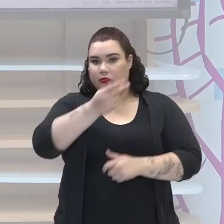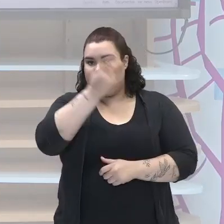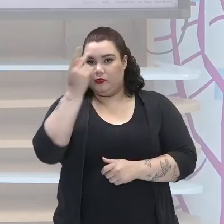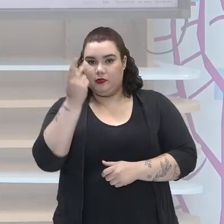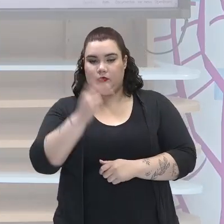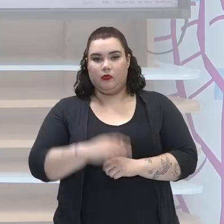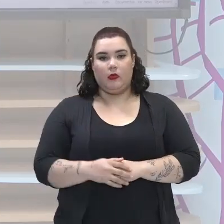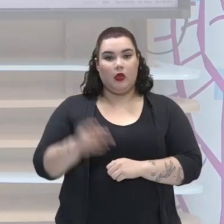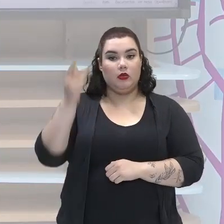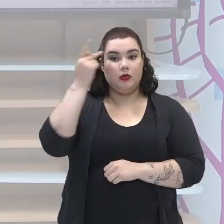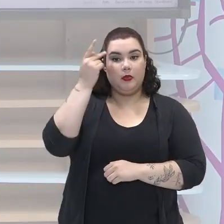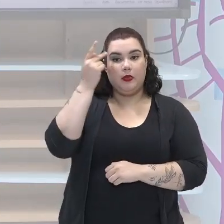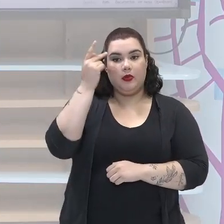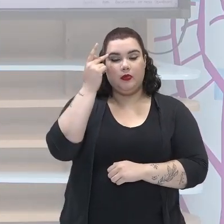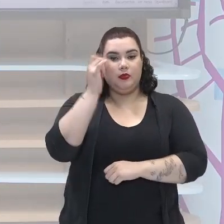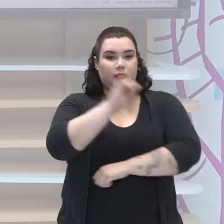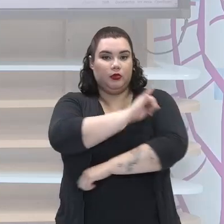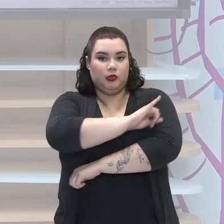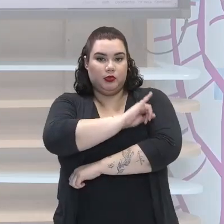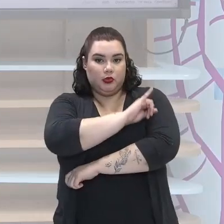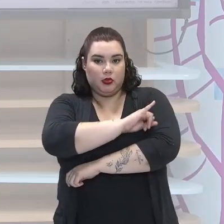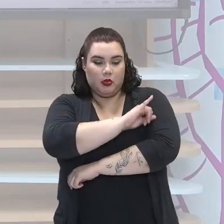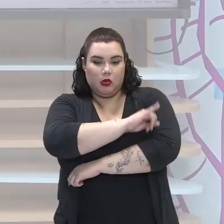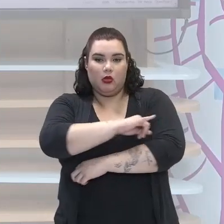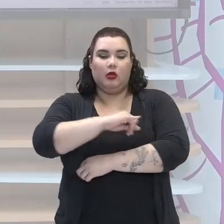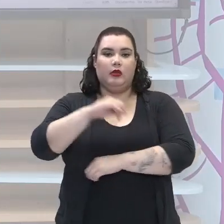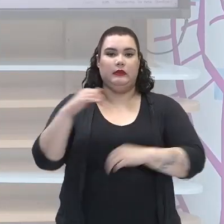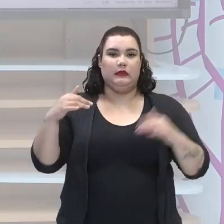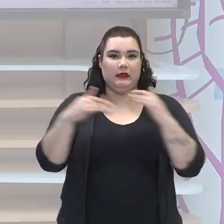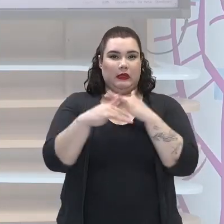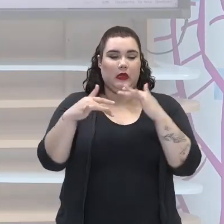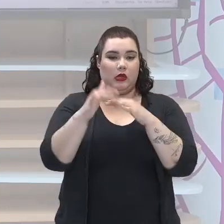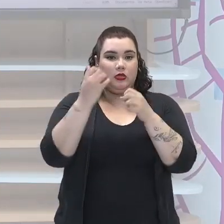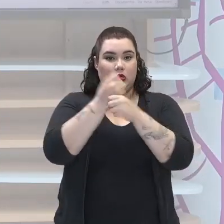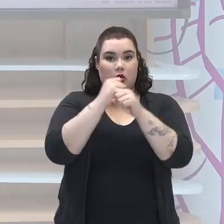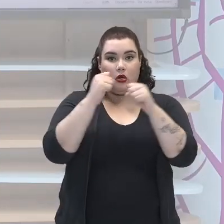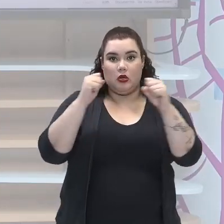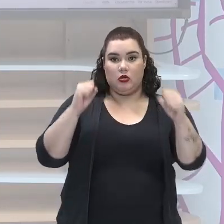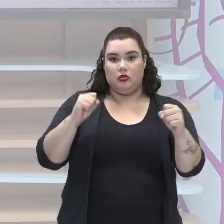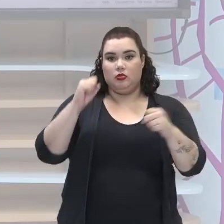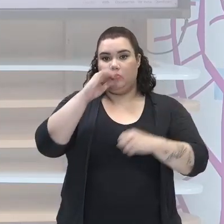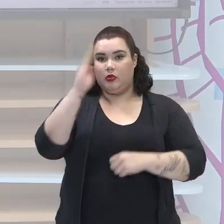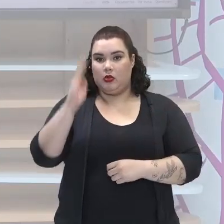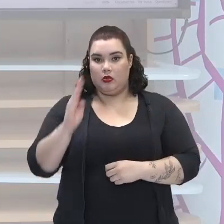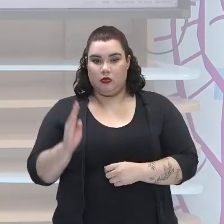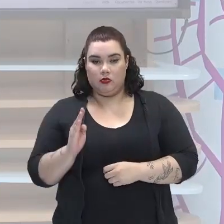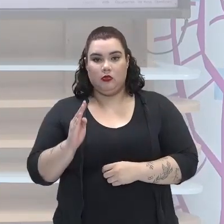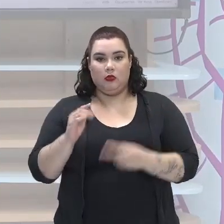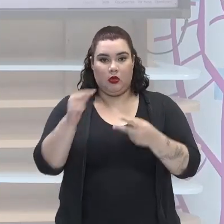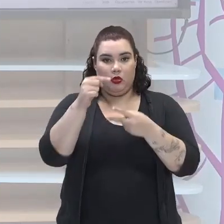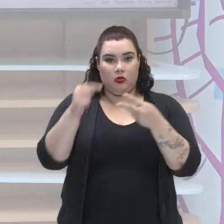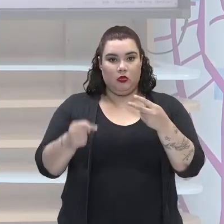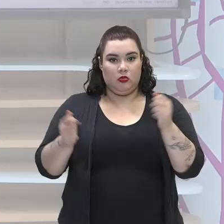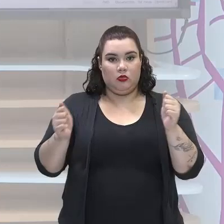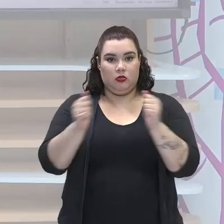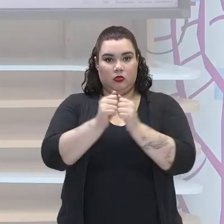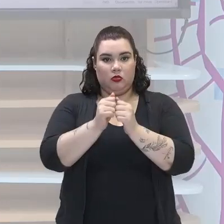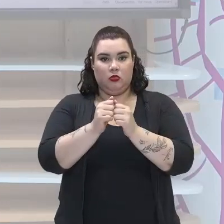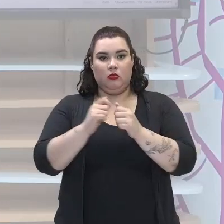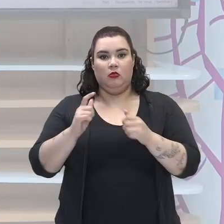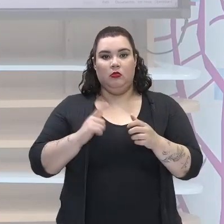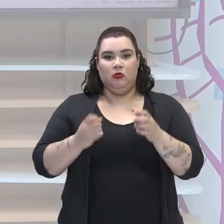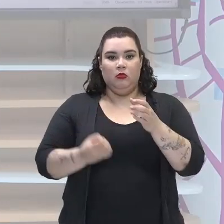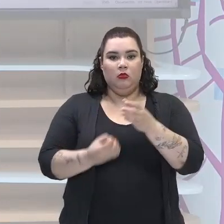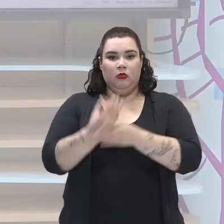São Paulo, Rio de Janeiro, que são grandes metrópoles do Brasil. Inclusive, elas duas juntas formam o que a gente chama